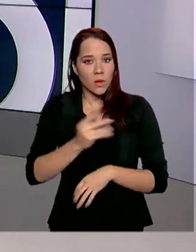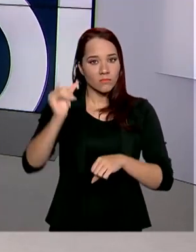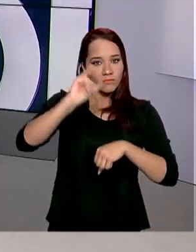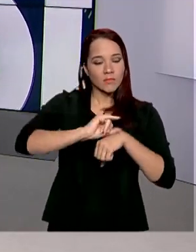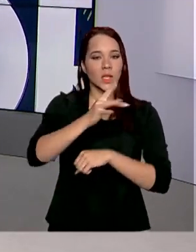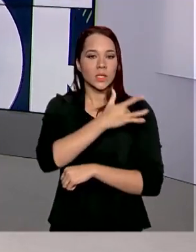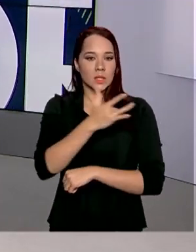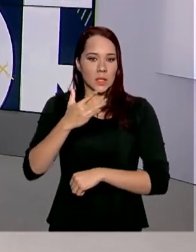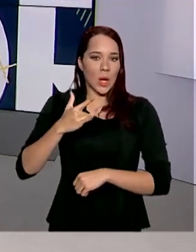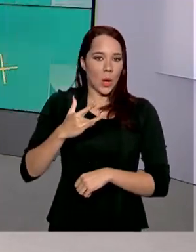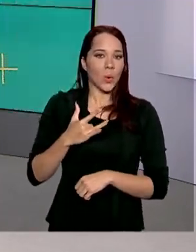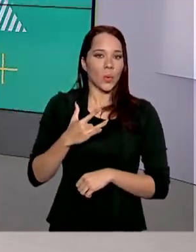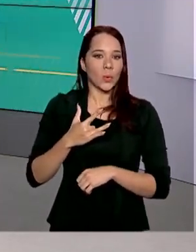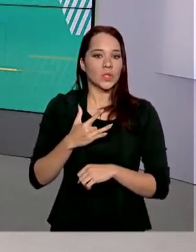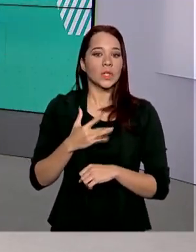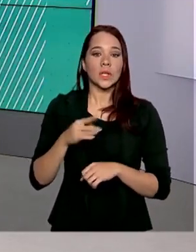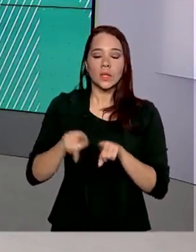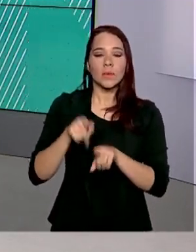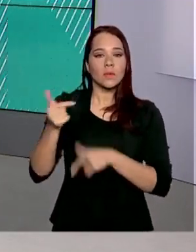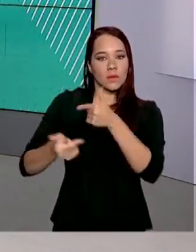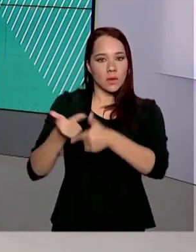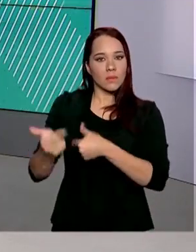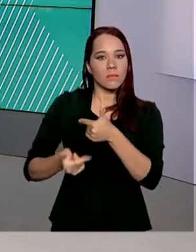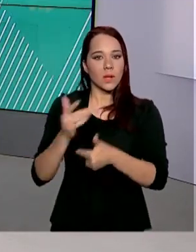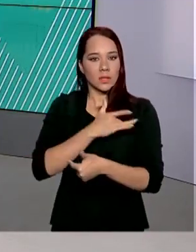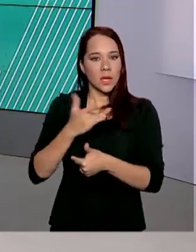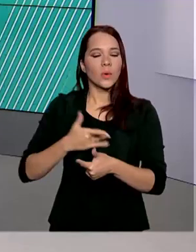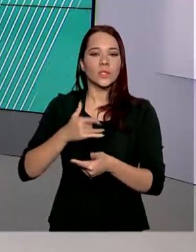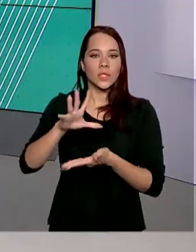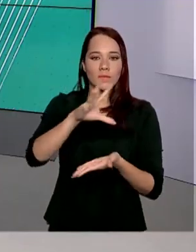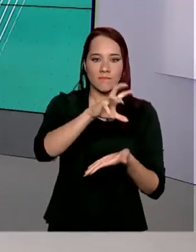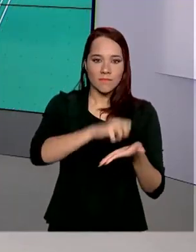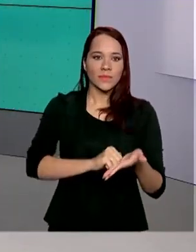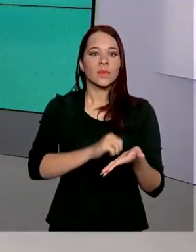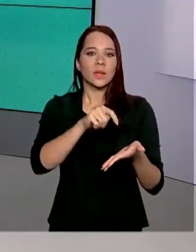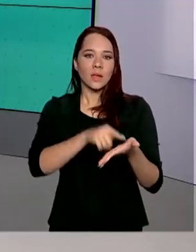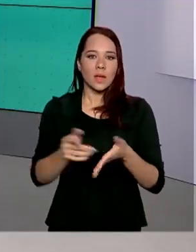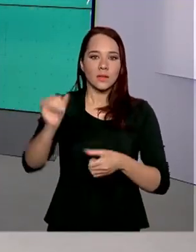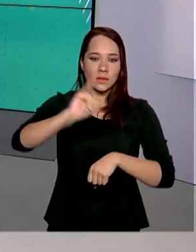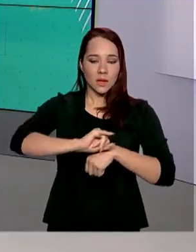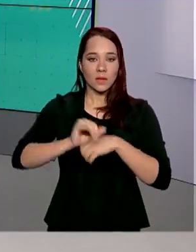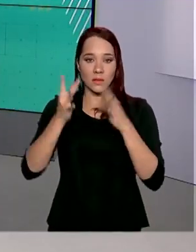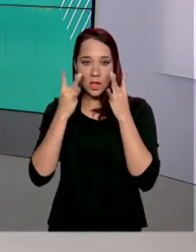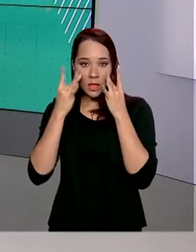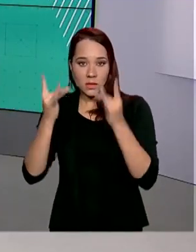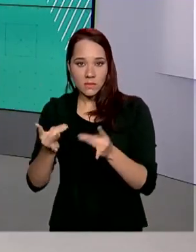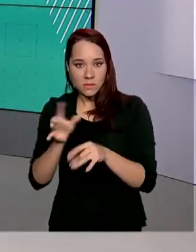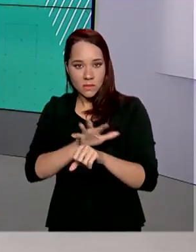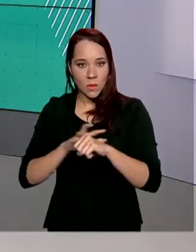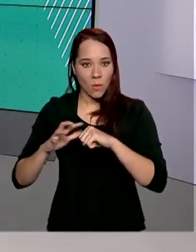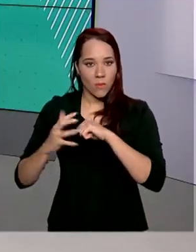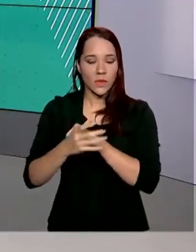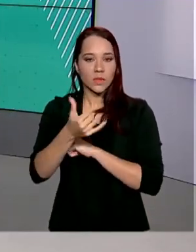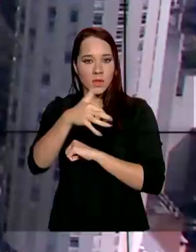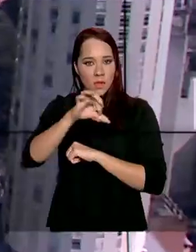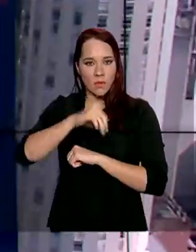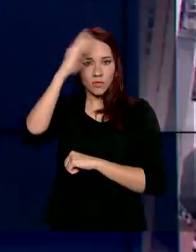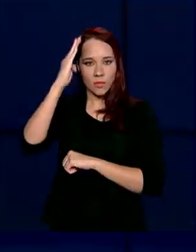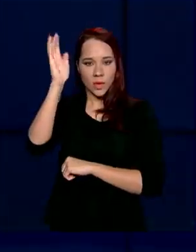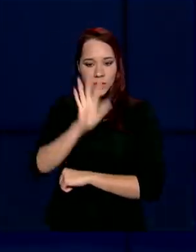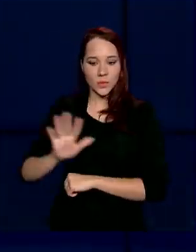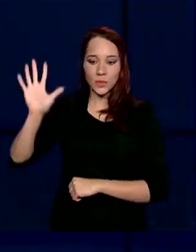saúde sentinelas e nos serviços de saúde que se credenciarem como centros de atendimento à Covid-19 em todo o país.